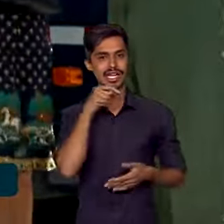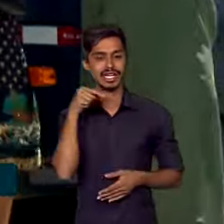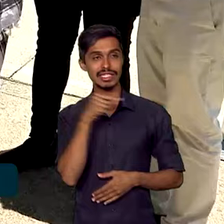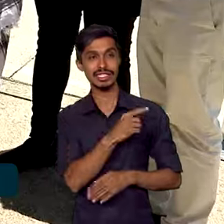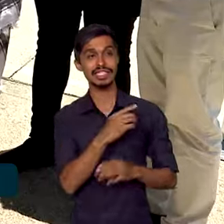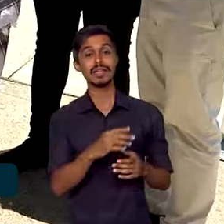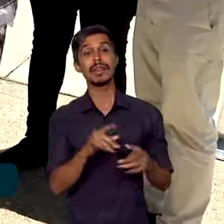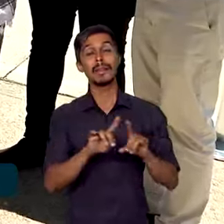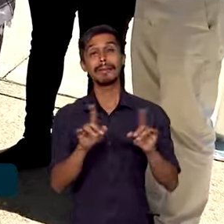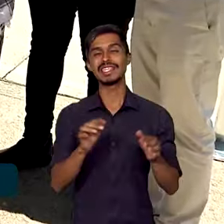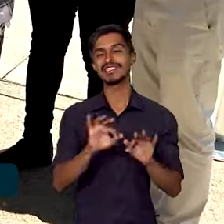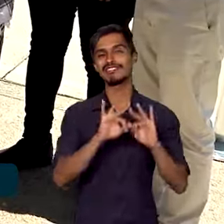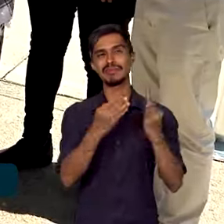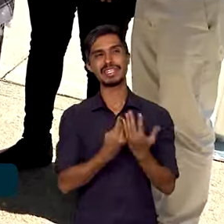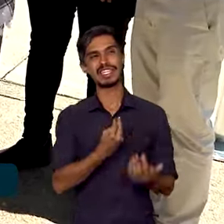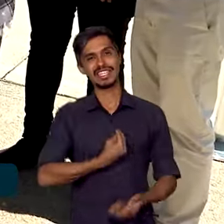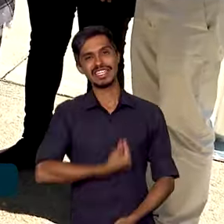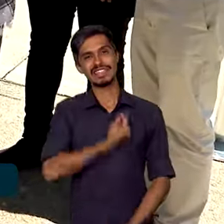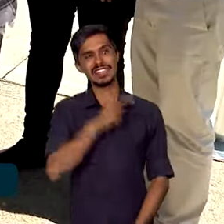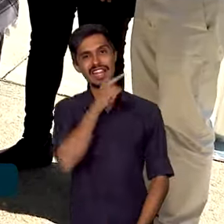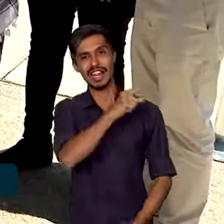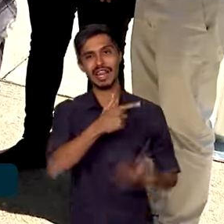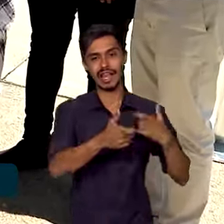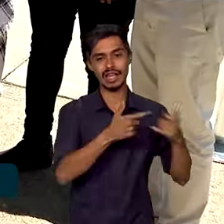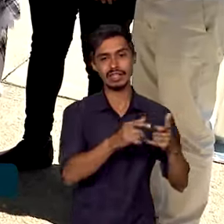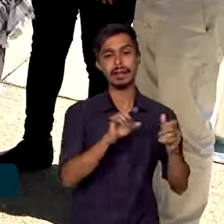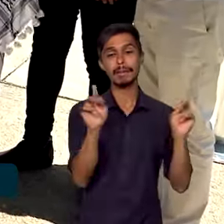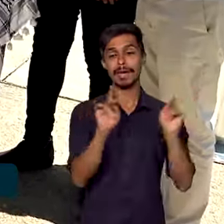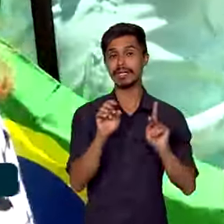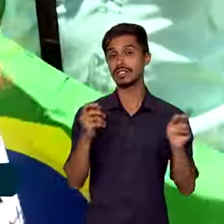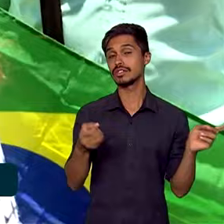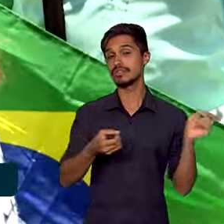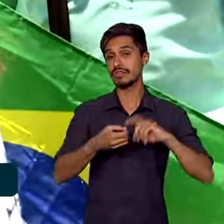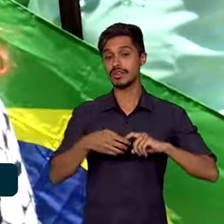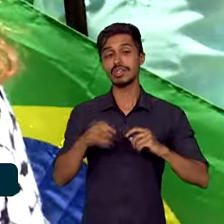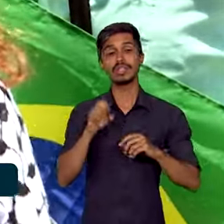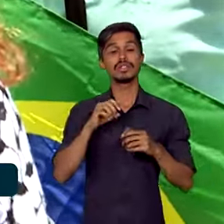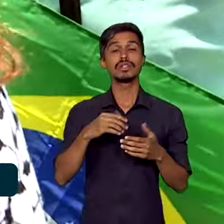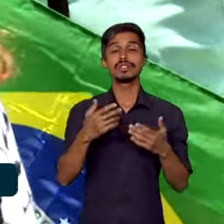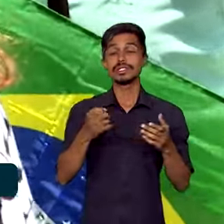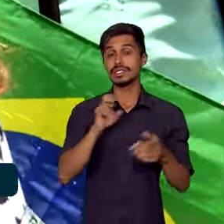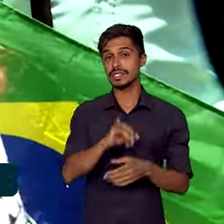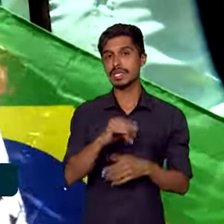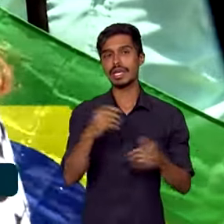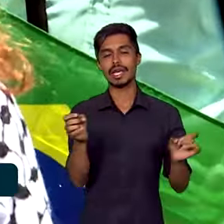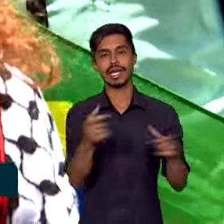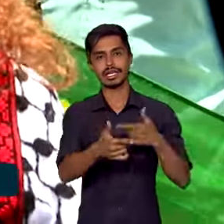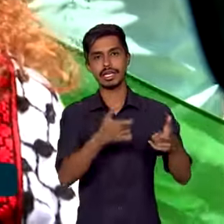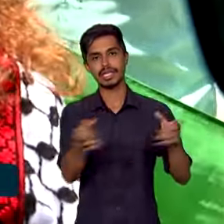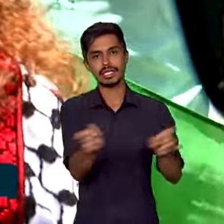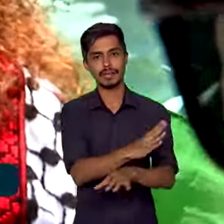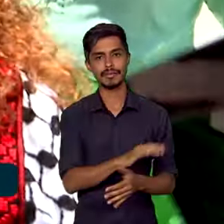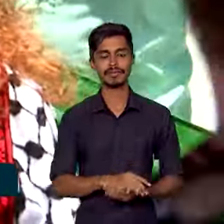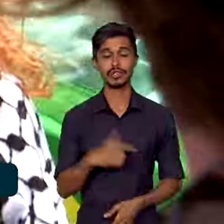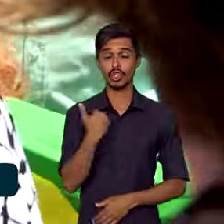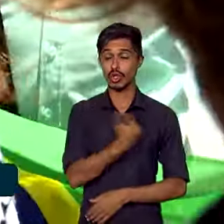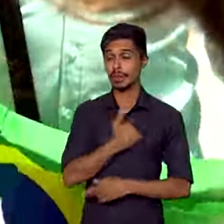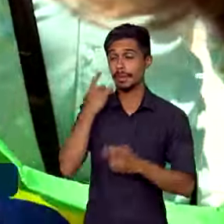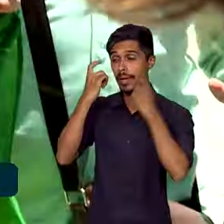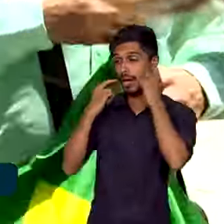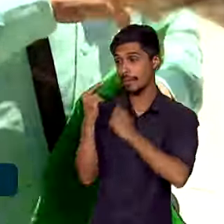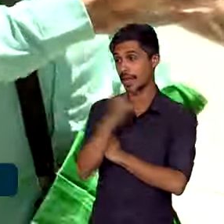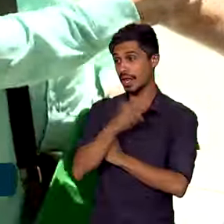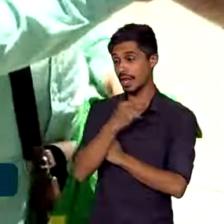do conflito, a paz só virá com o fim da guerra. A gente está preocupado com eles, né? Eu não